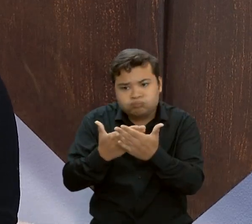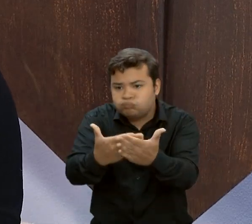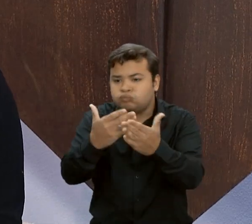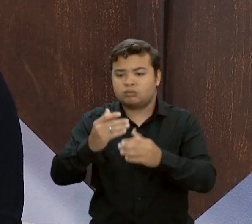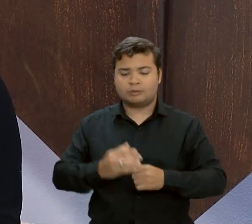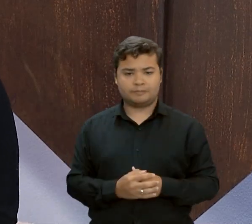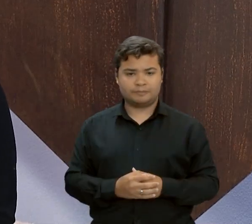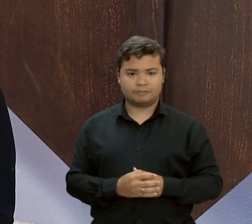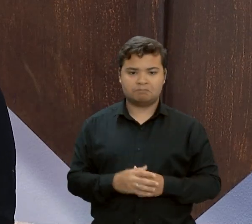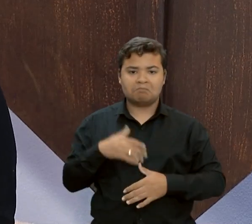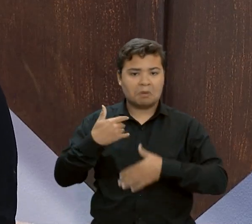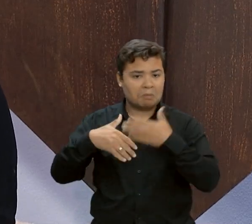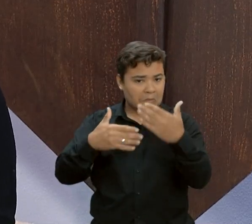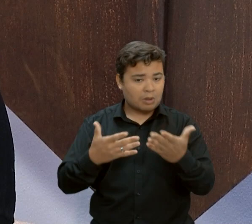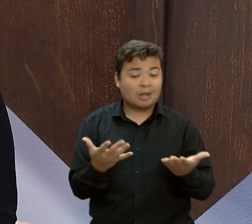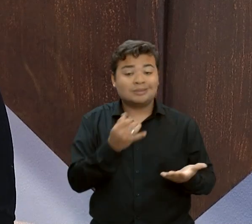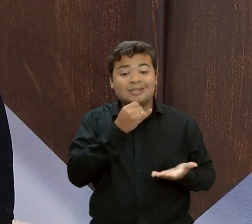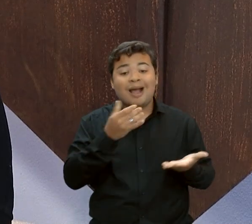estamos aplicando